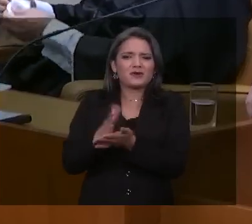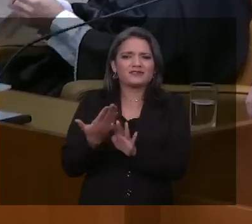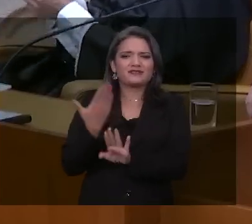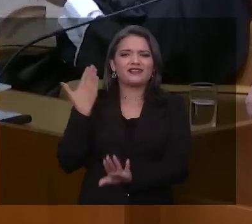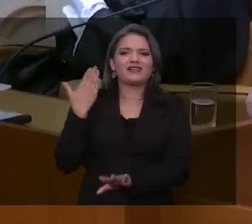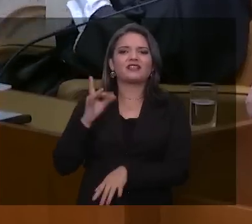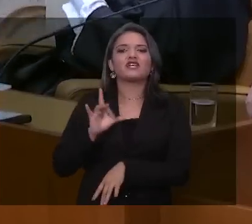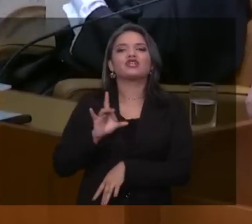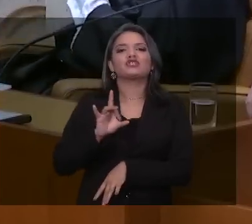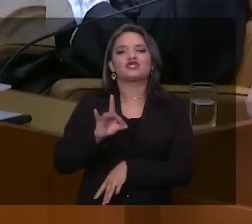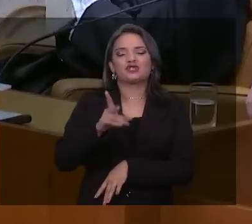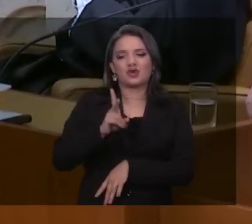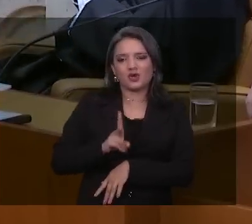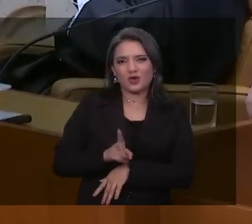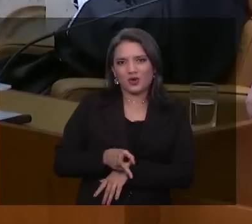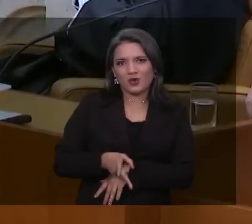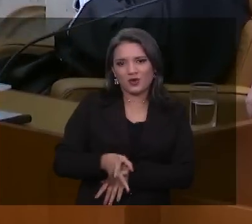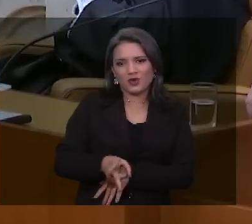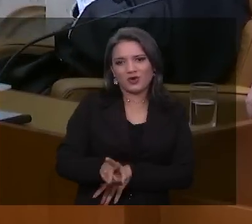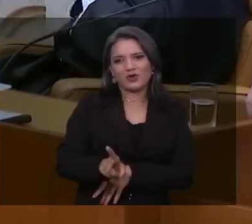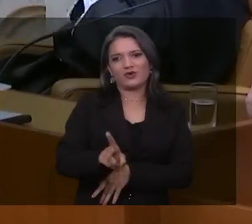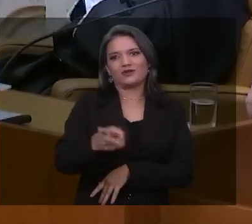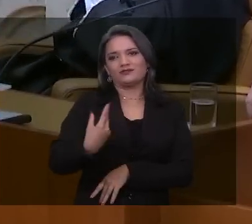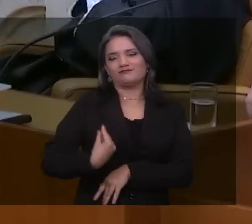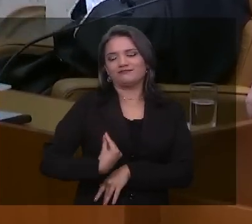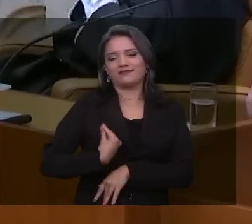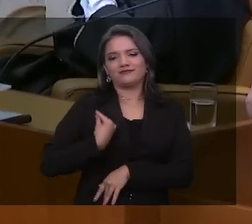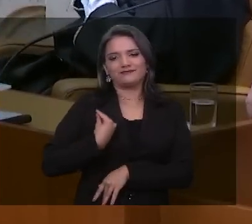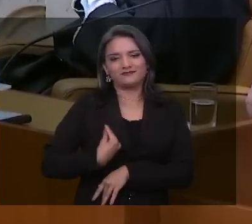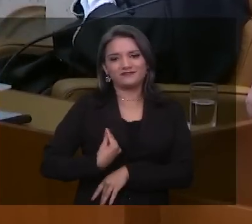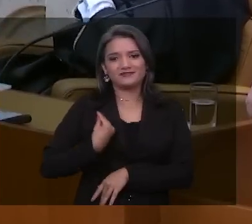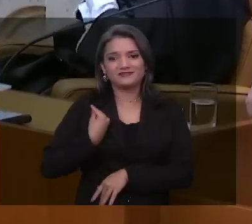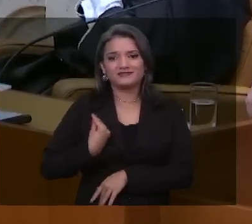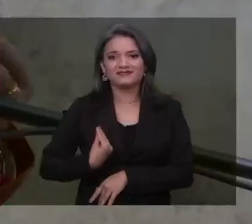Apenas seguirei como